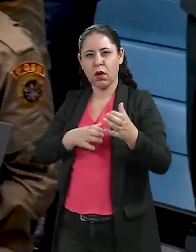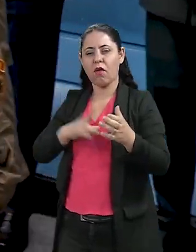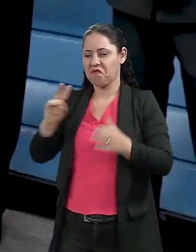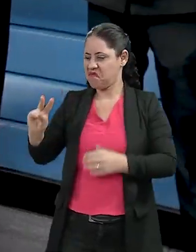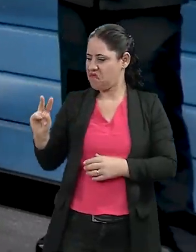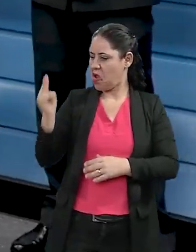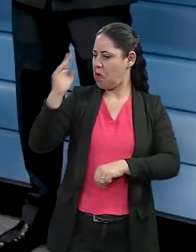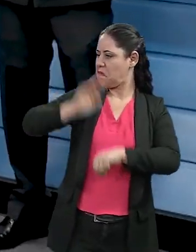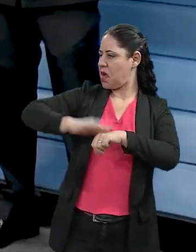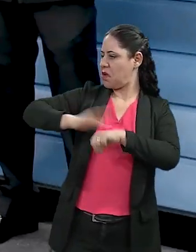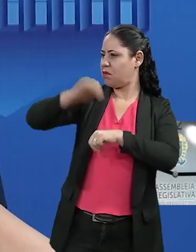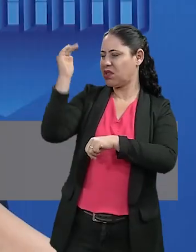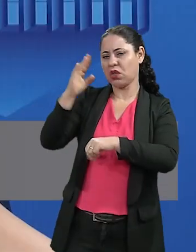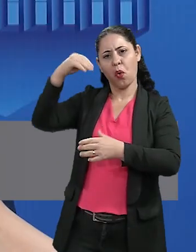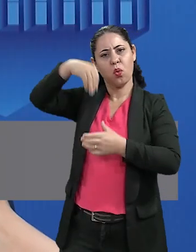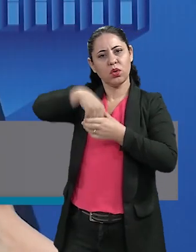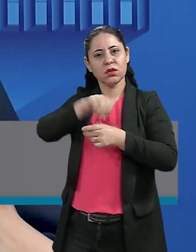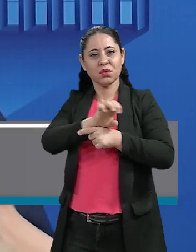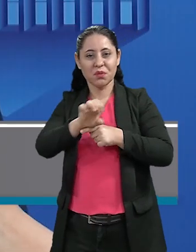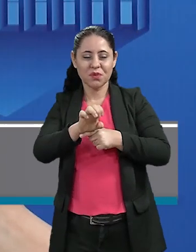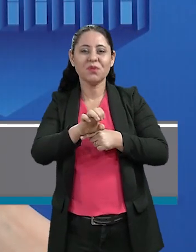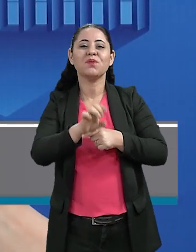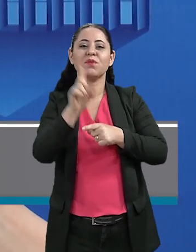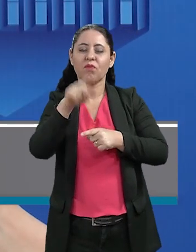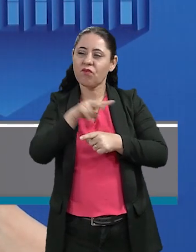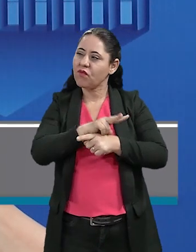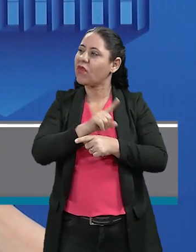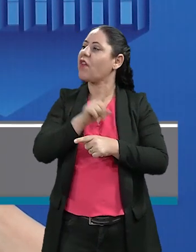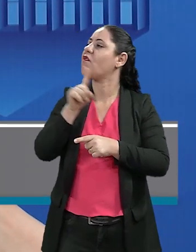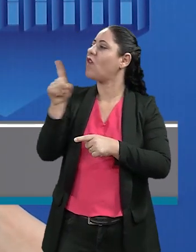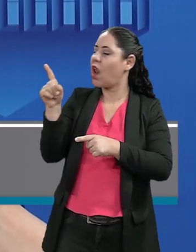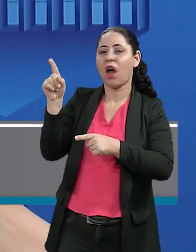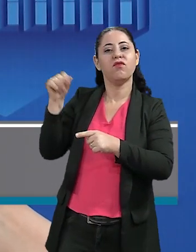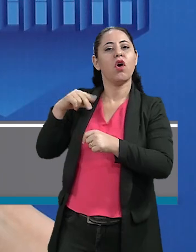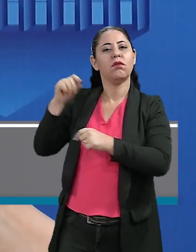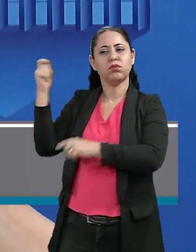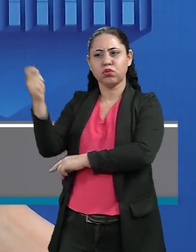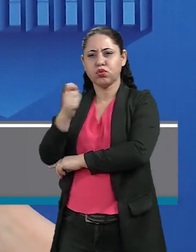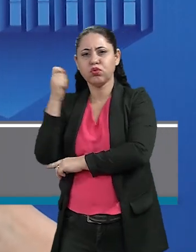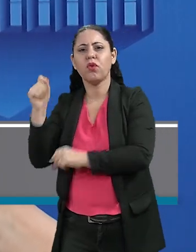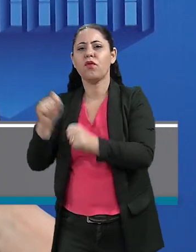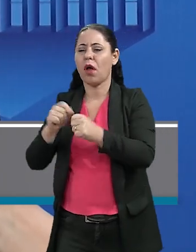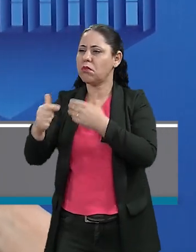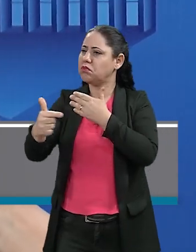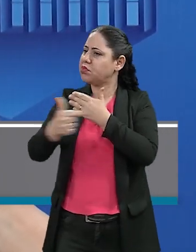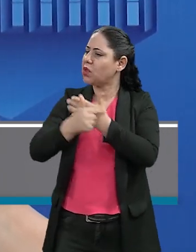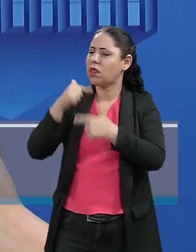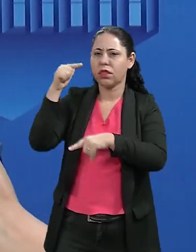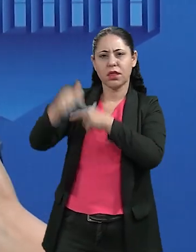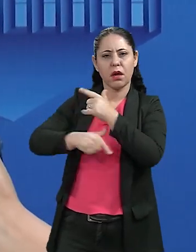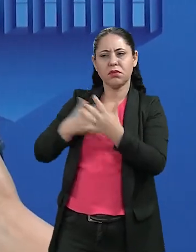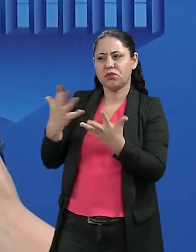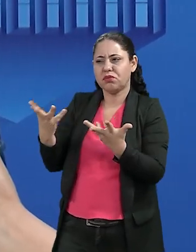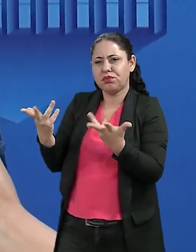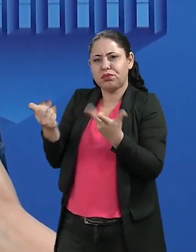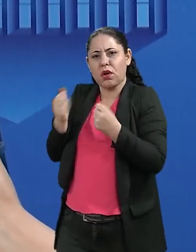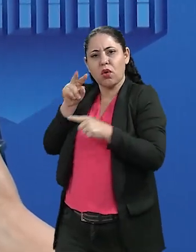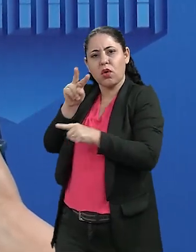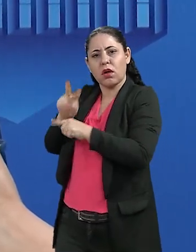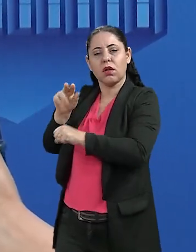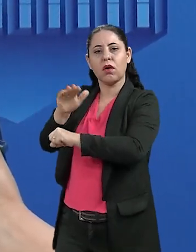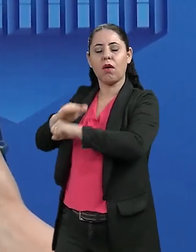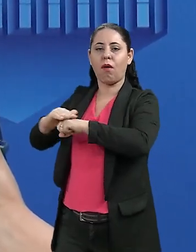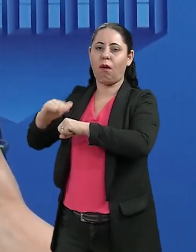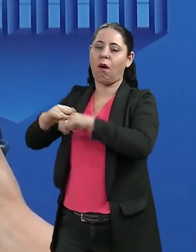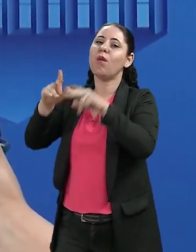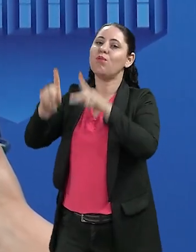local. Os bombeiros mais valorosos do Brasil estão aqui no Mato Grosso do Sul. Foram para lá, fizeram todas as missões com